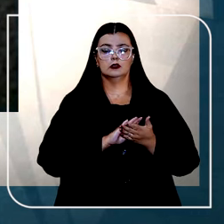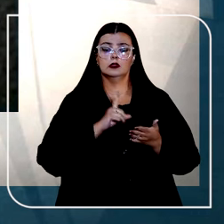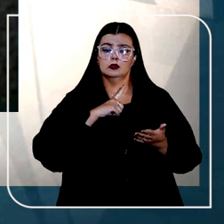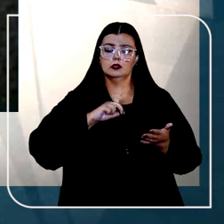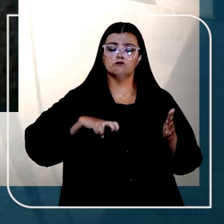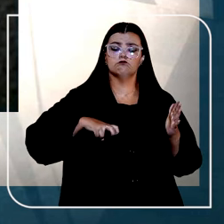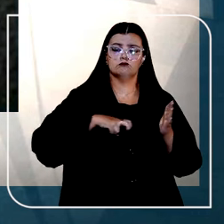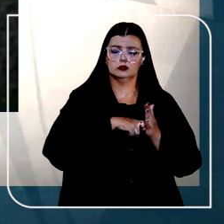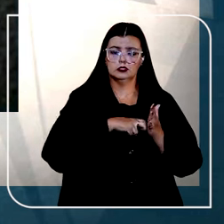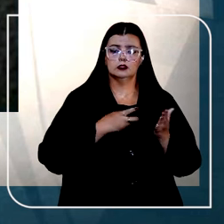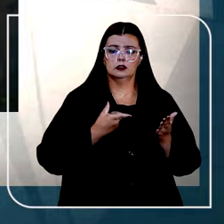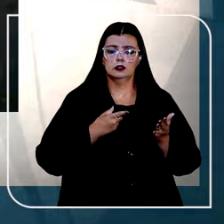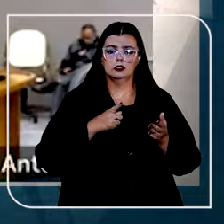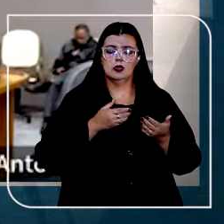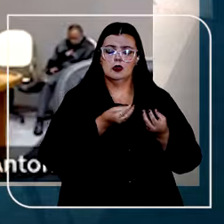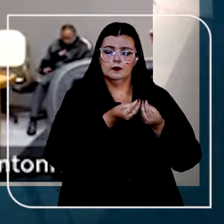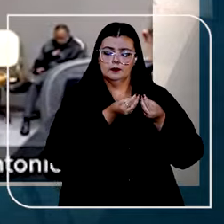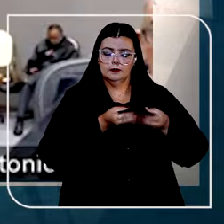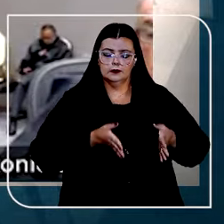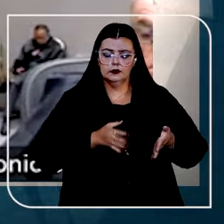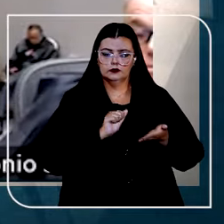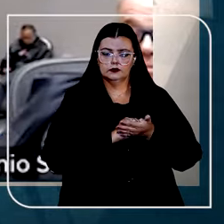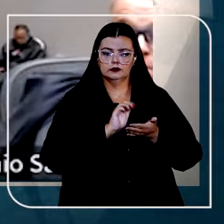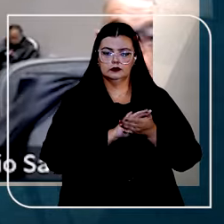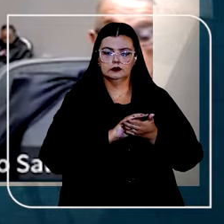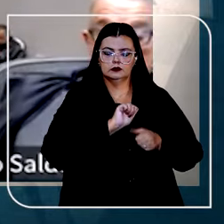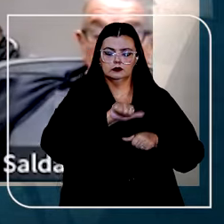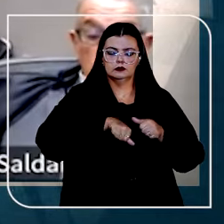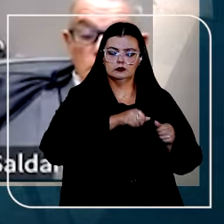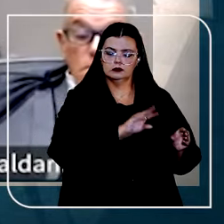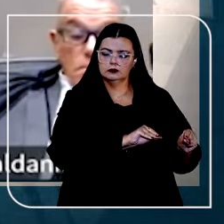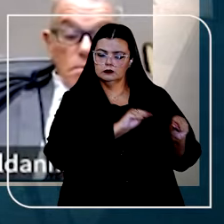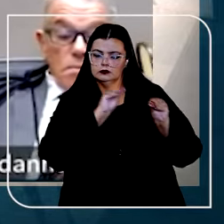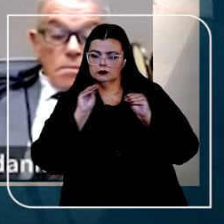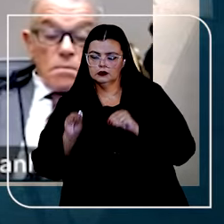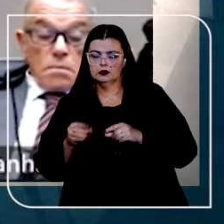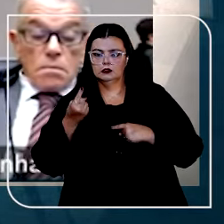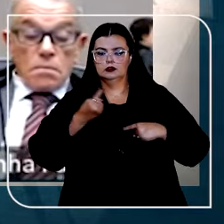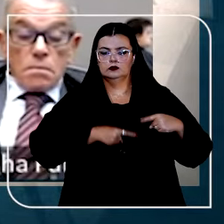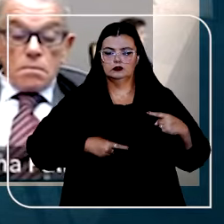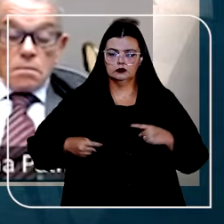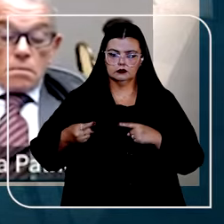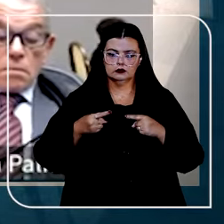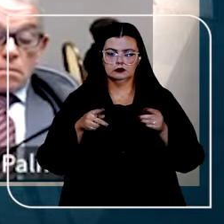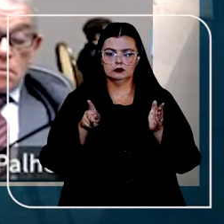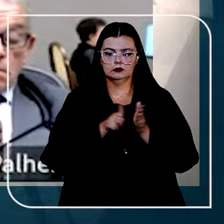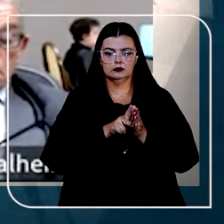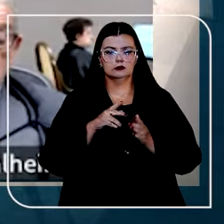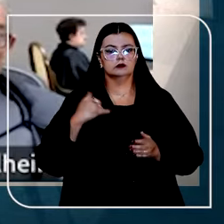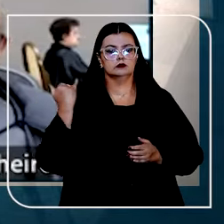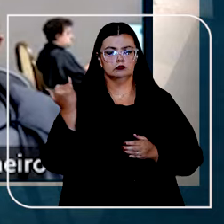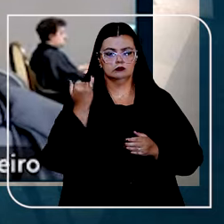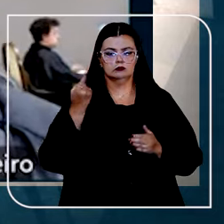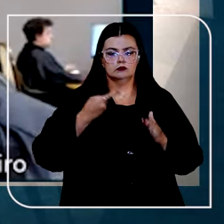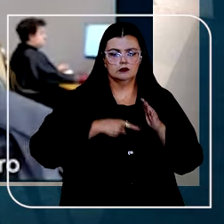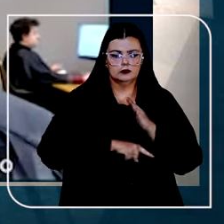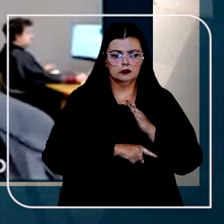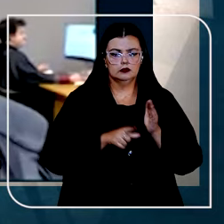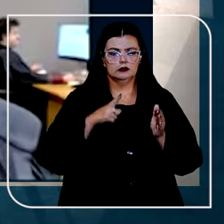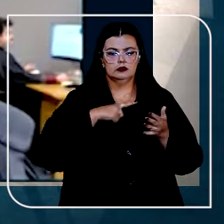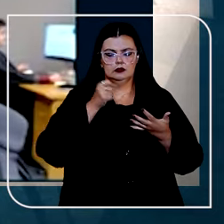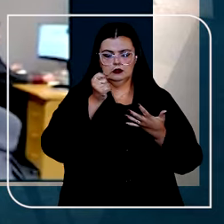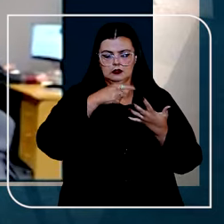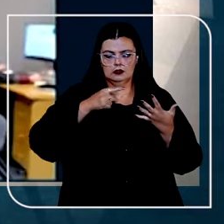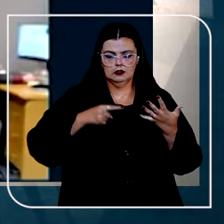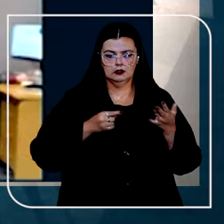sentença torna prejudicada a alegação e transfere o eixo de discussão para sua fundamentação se